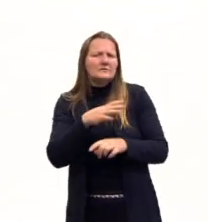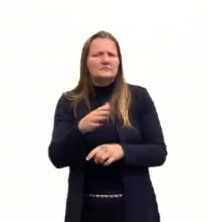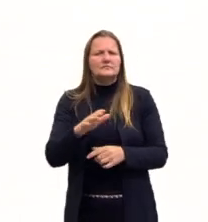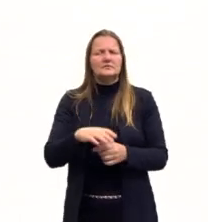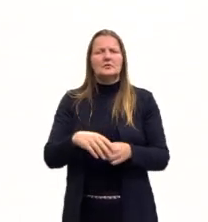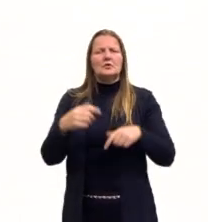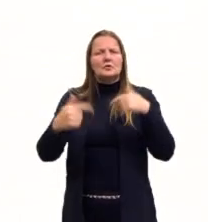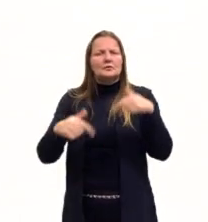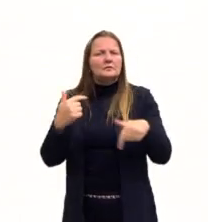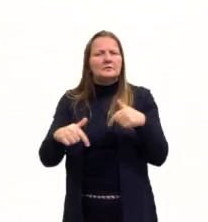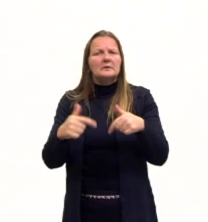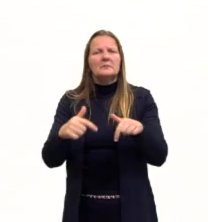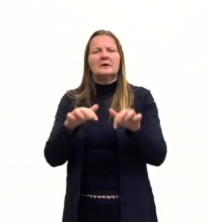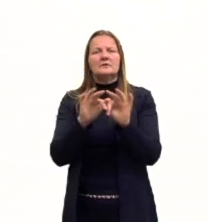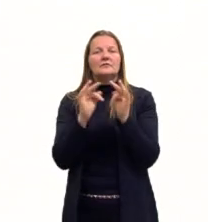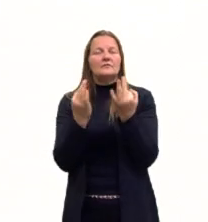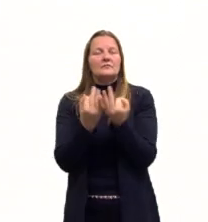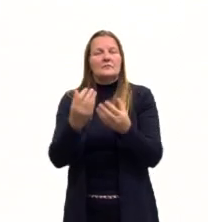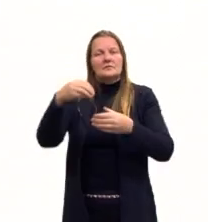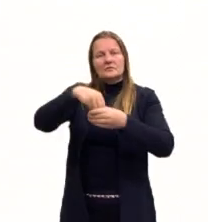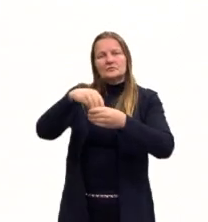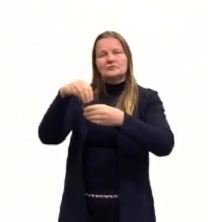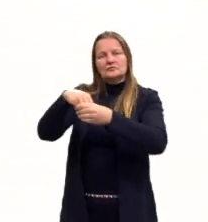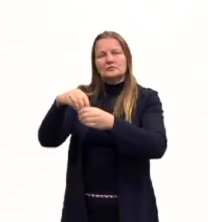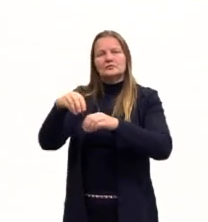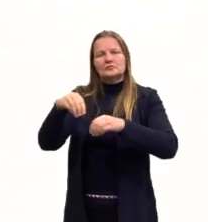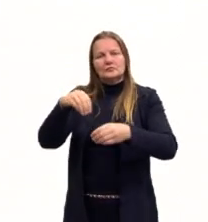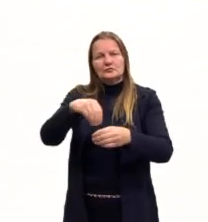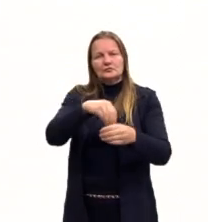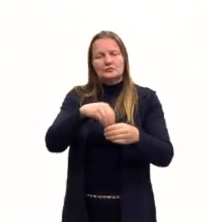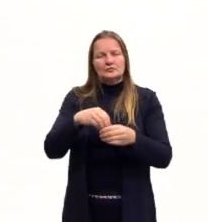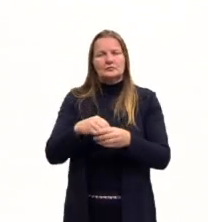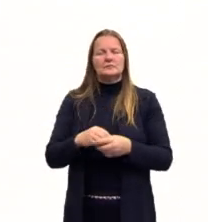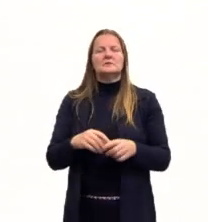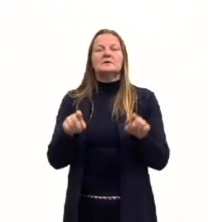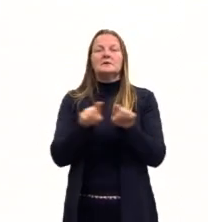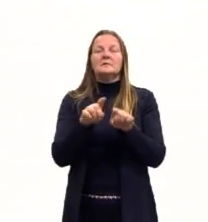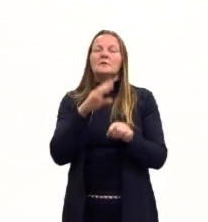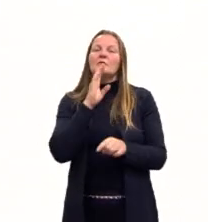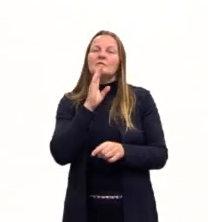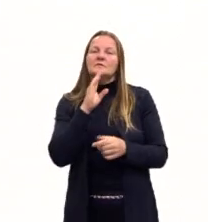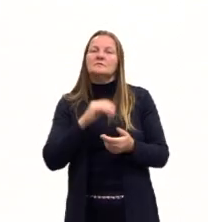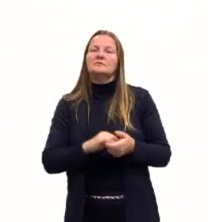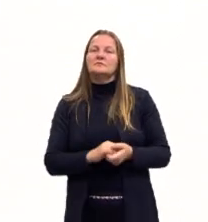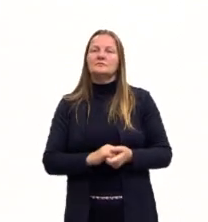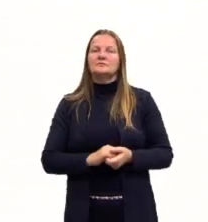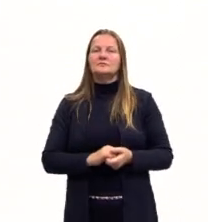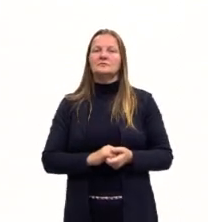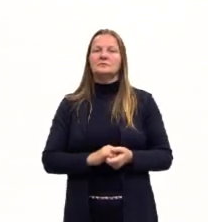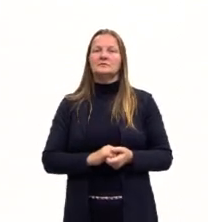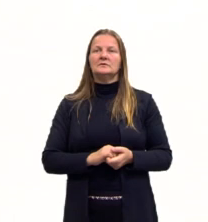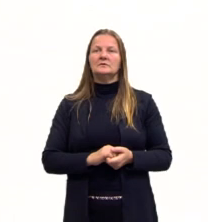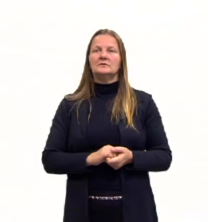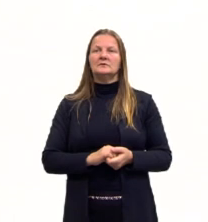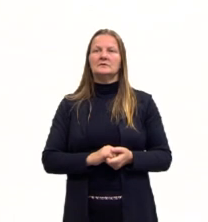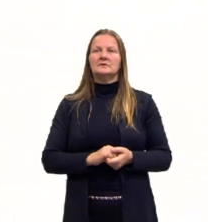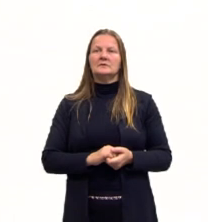coisas trabalho familiar isso é forte né É também conhecido como a